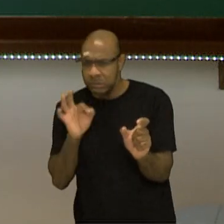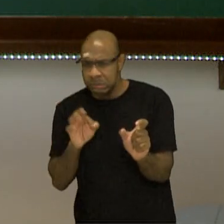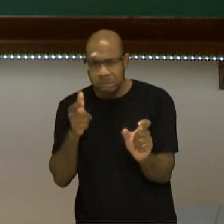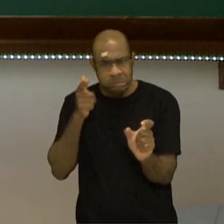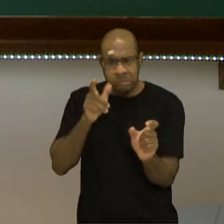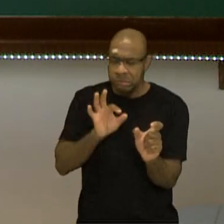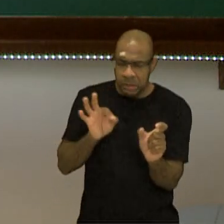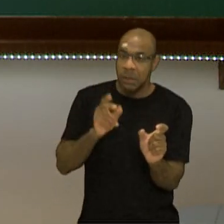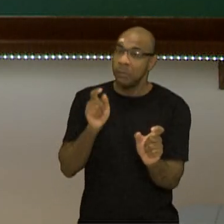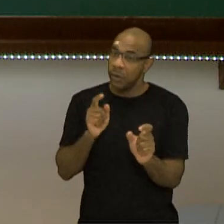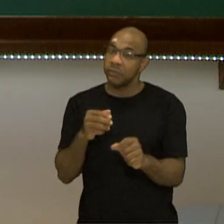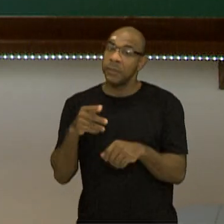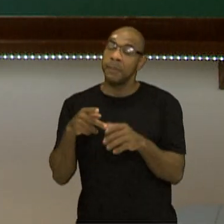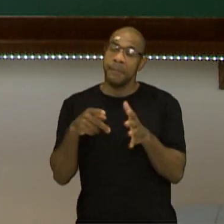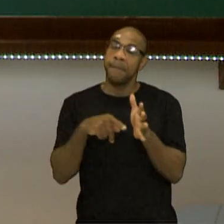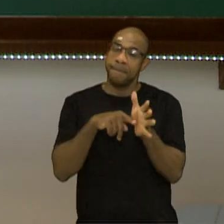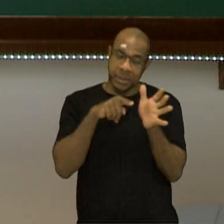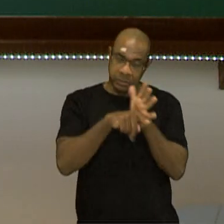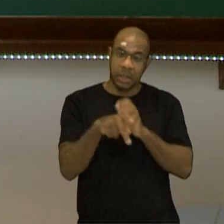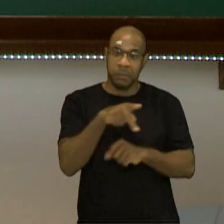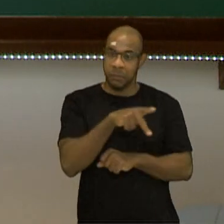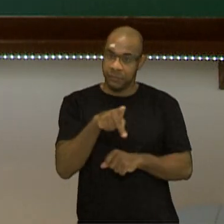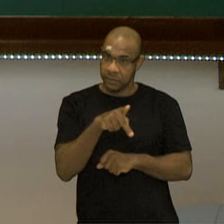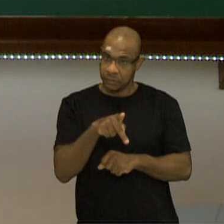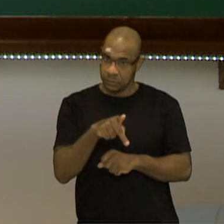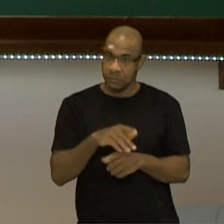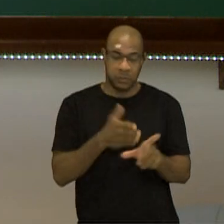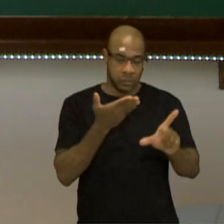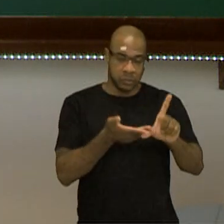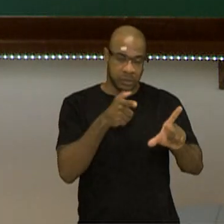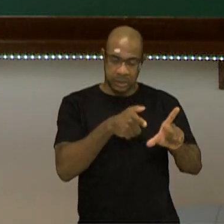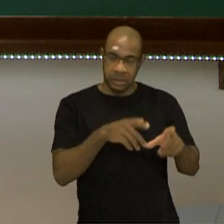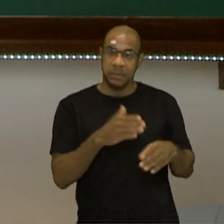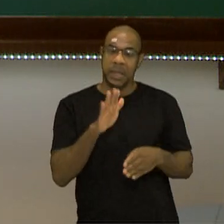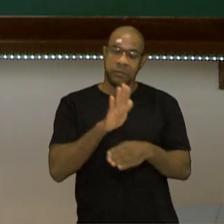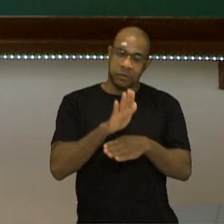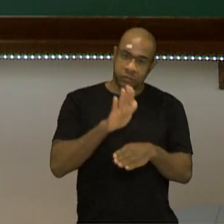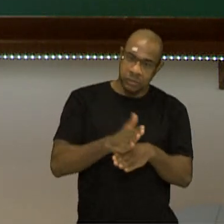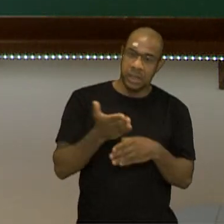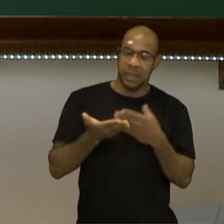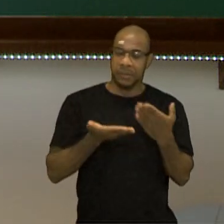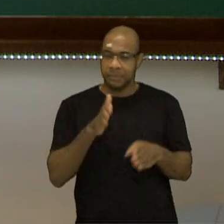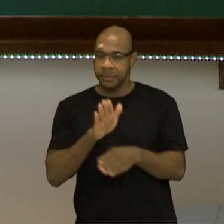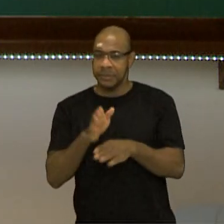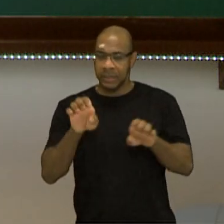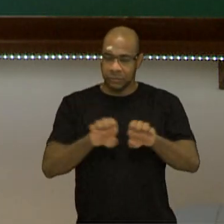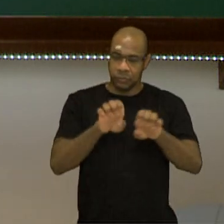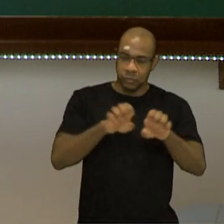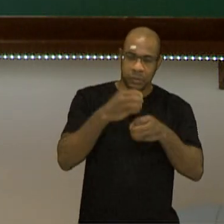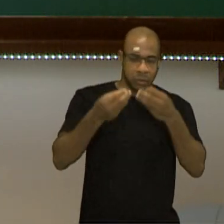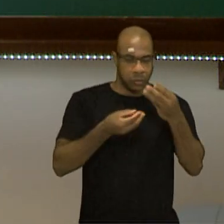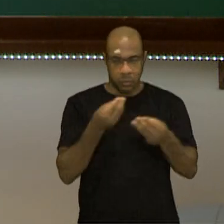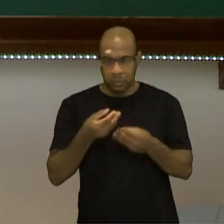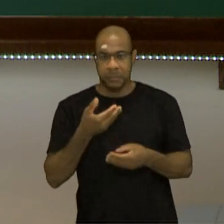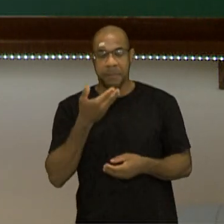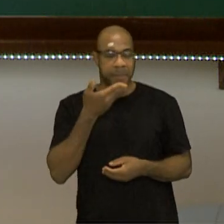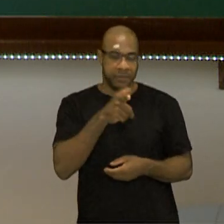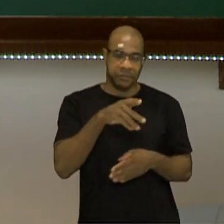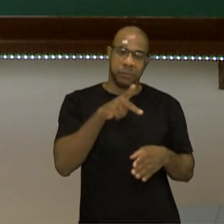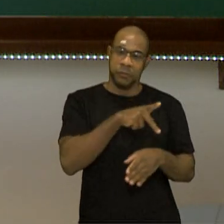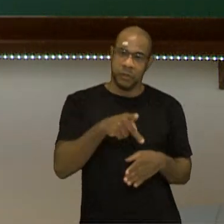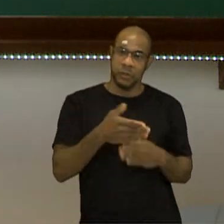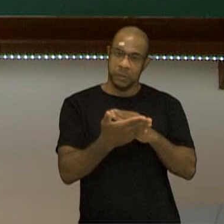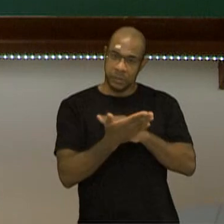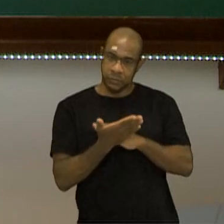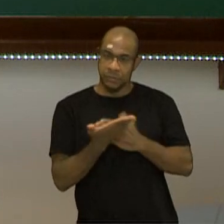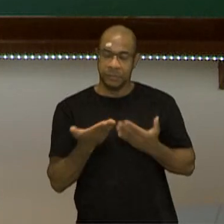respostas para o seu professor para que ele faça essa correção e te ajude, te auxilie ali na estrutura das suas respostas, certo?